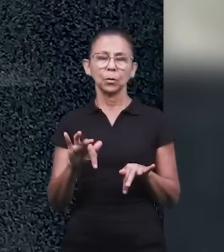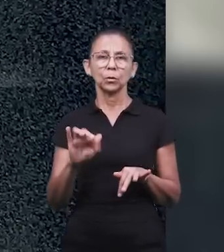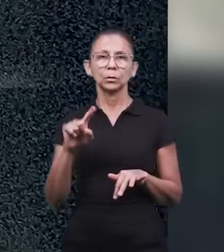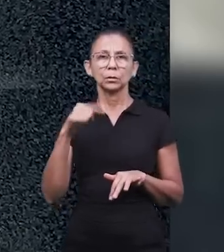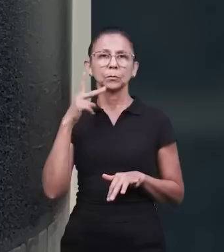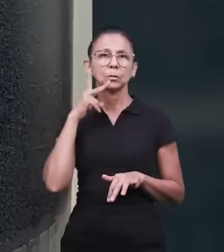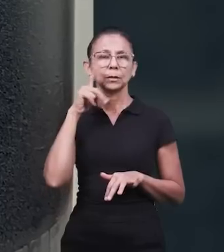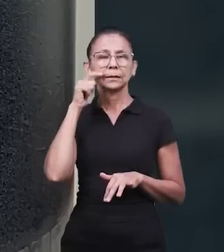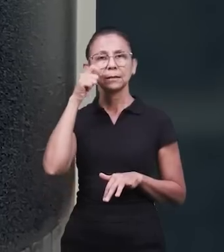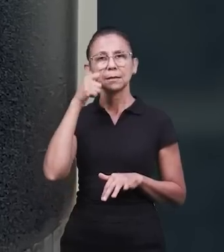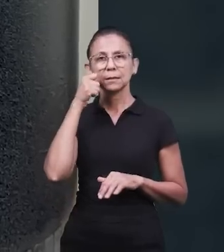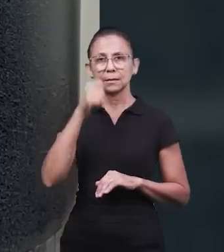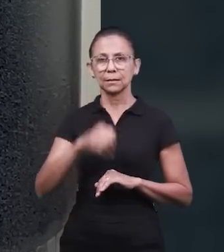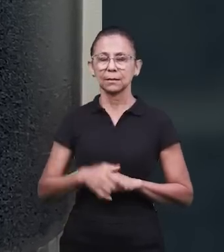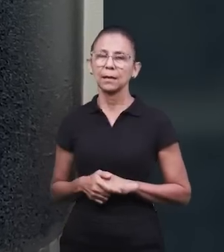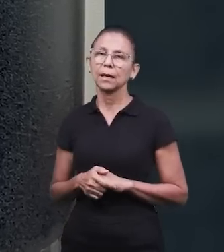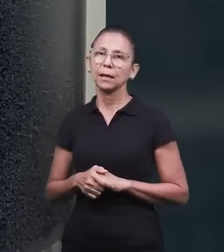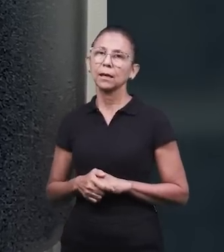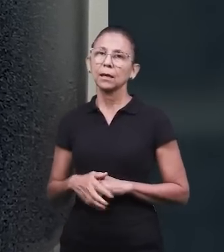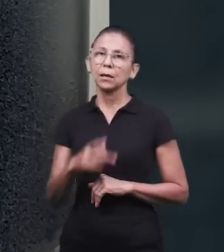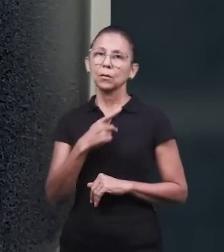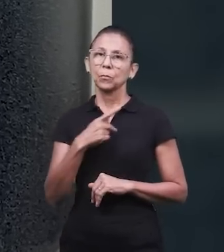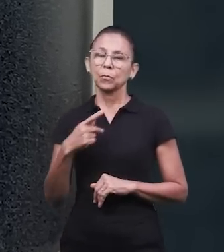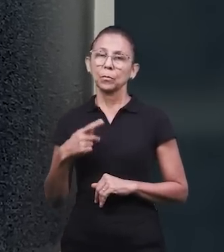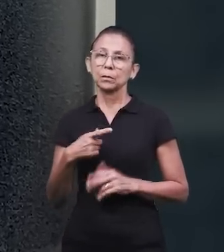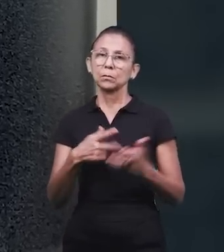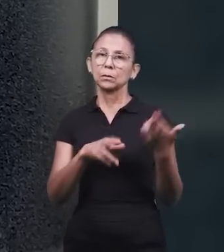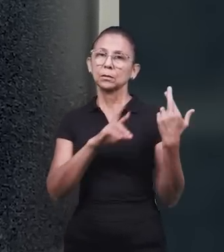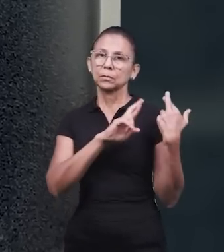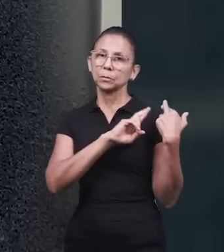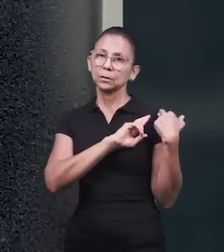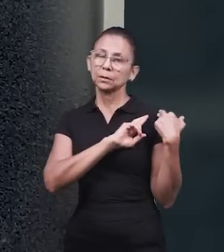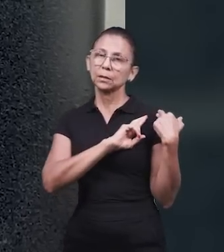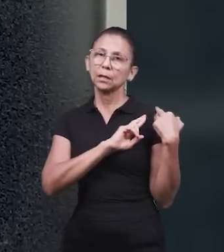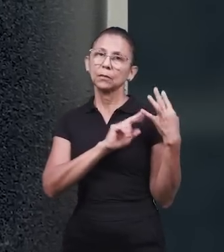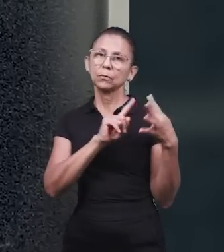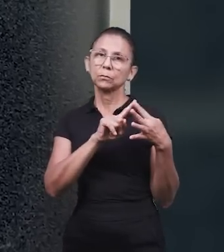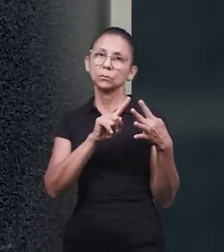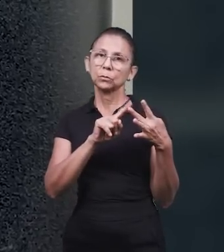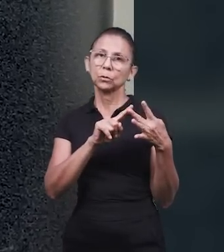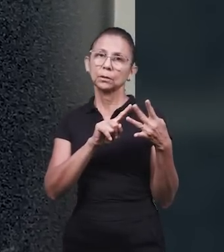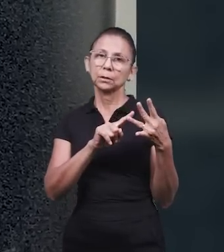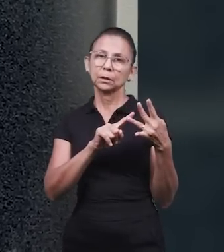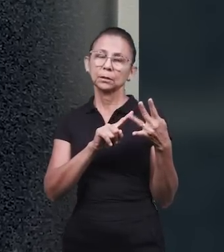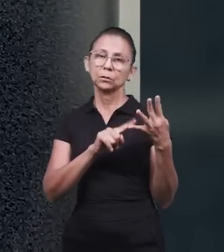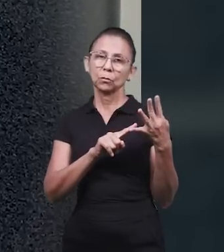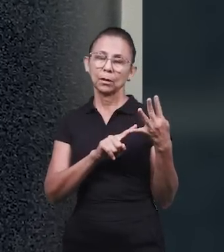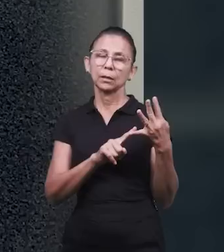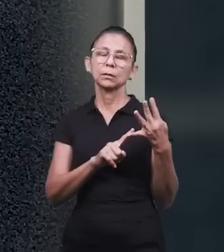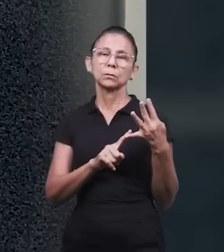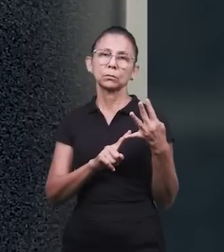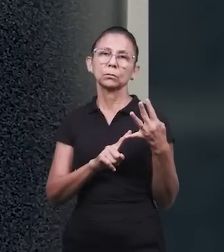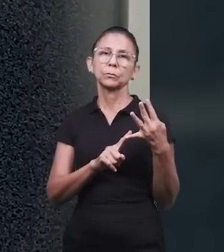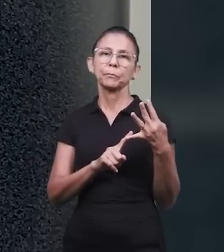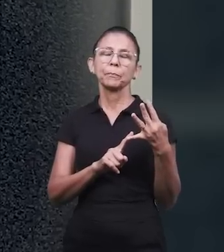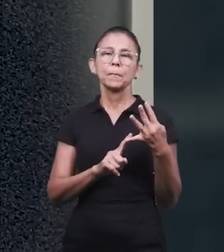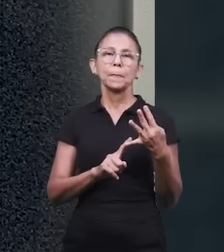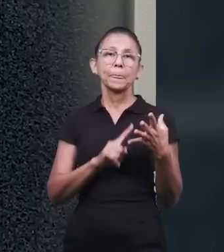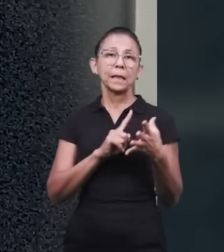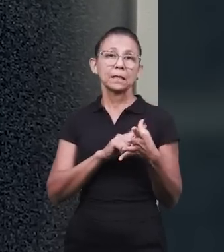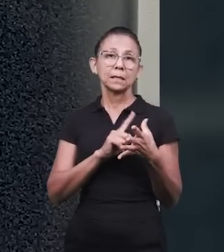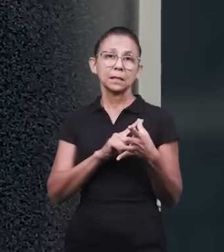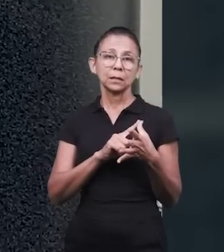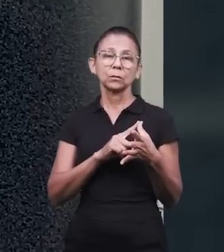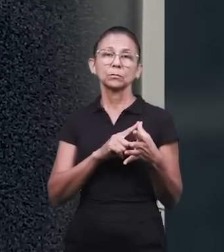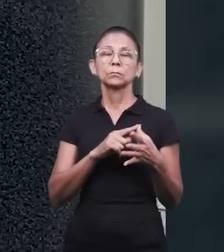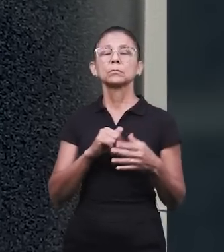Pompano Beach está sob o ministério do pastor Ronildo Scherer. Os pastores Rogério Silva, Pirajara Freitas, Sábado Dantas e ungido Wayne